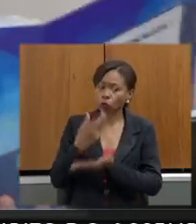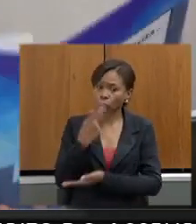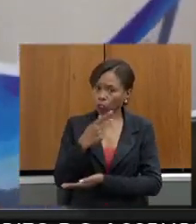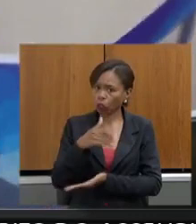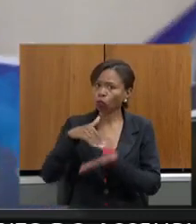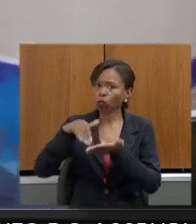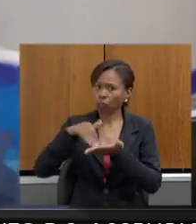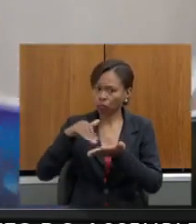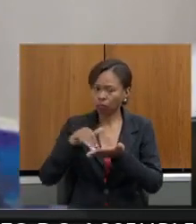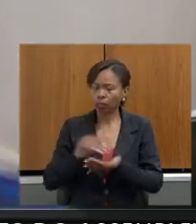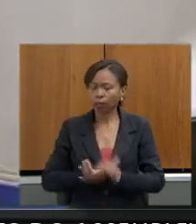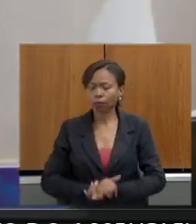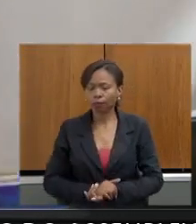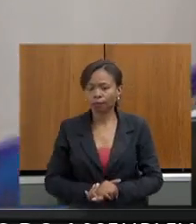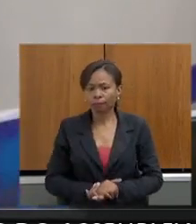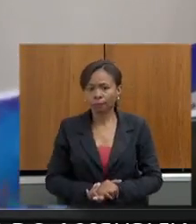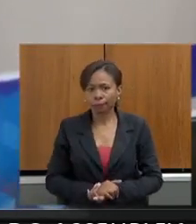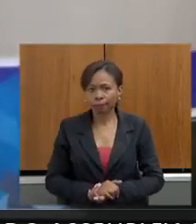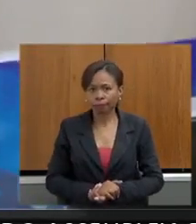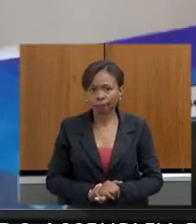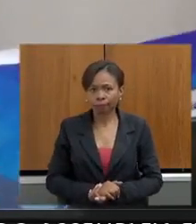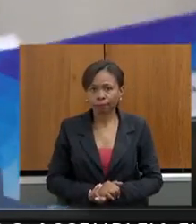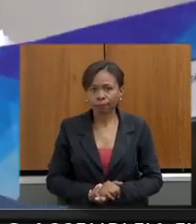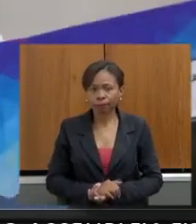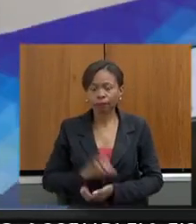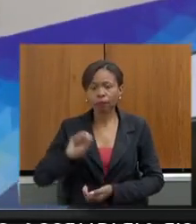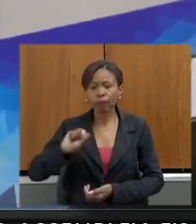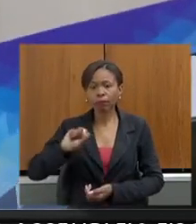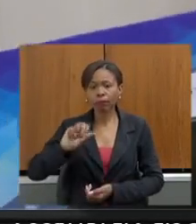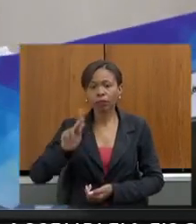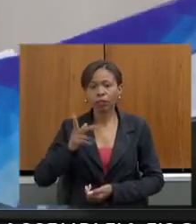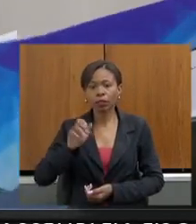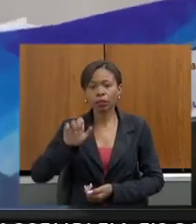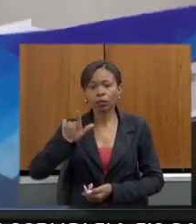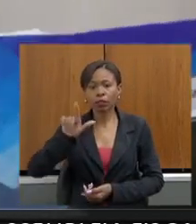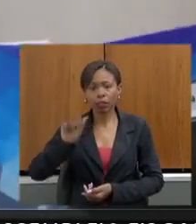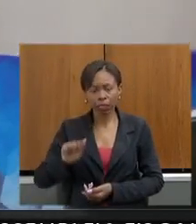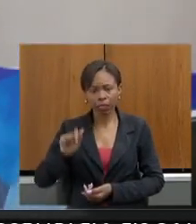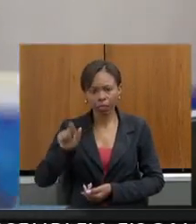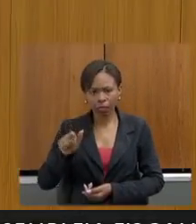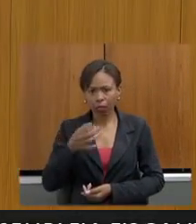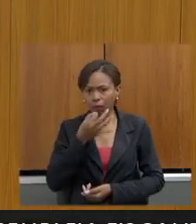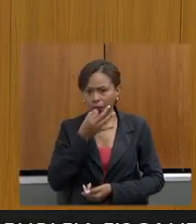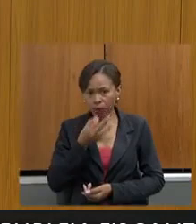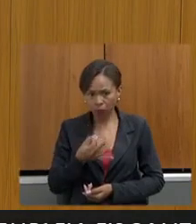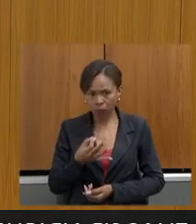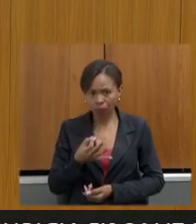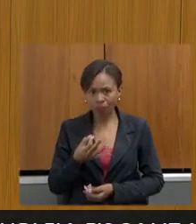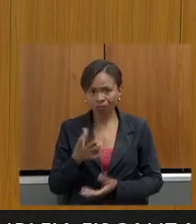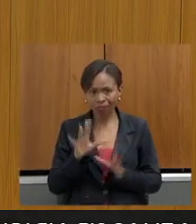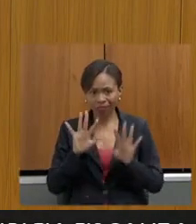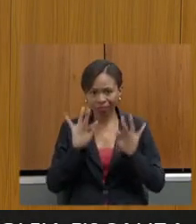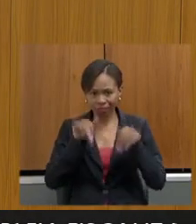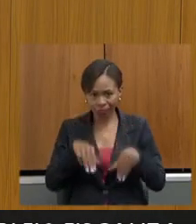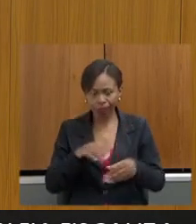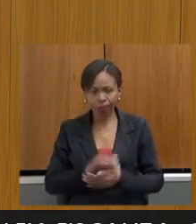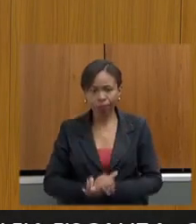Senhor a gente está cheira a diferença deseja fazer alguma consideração final